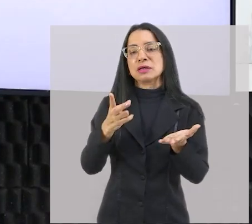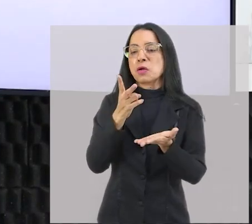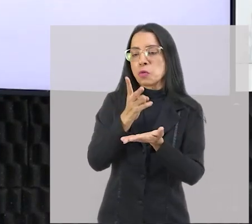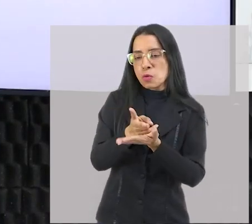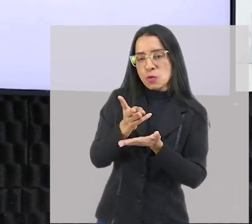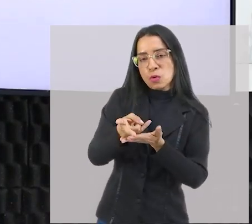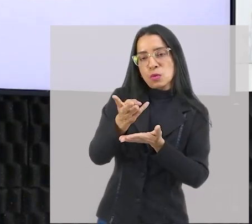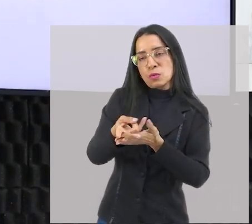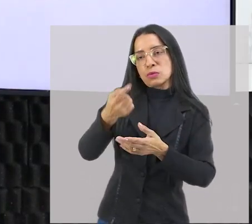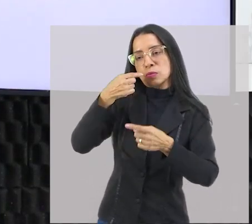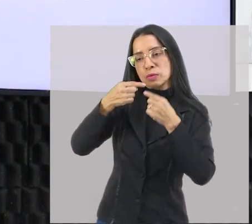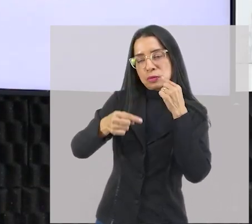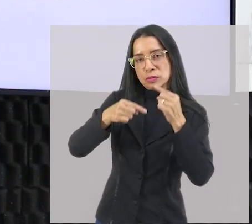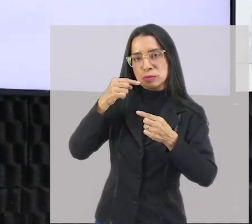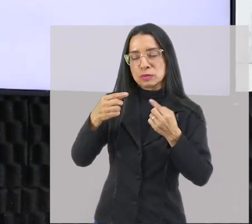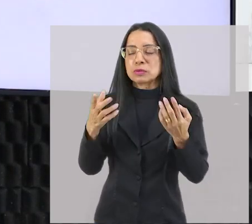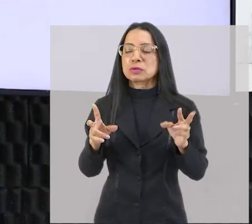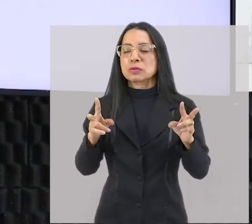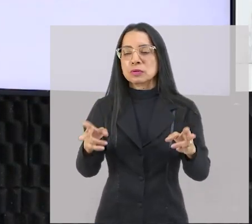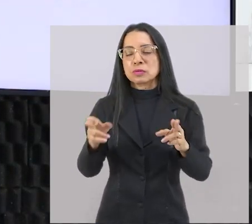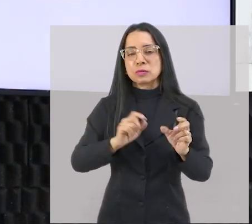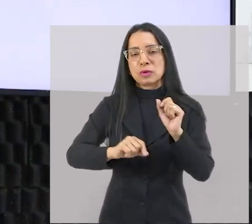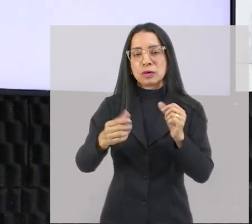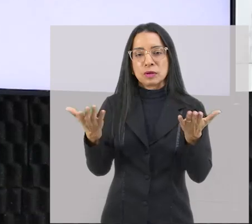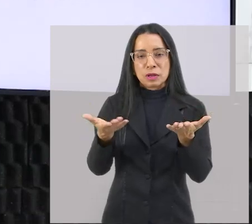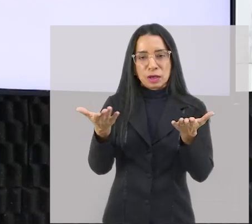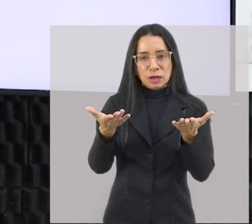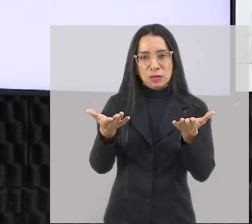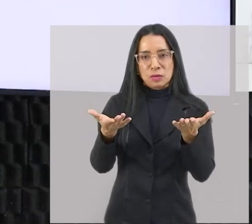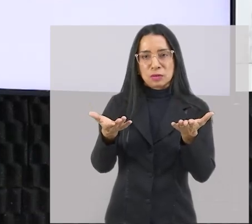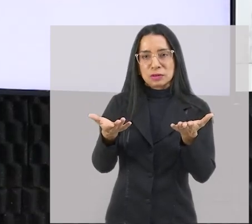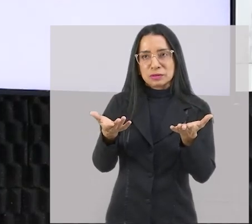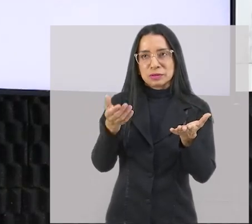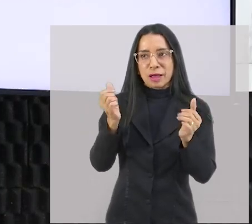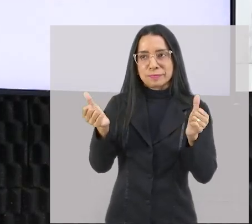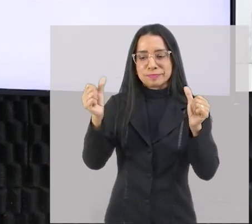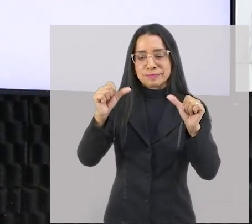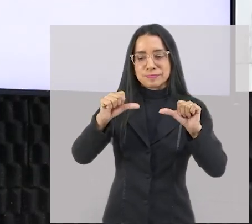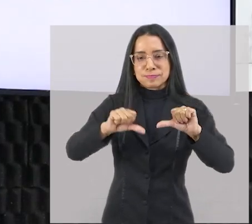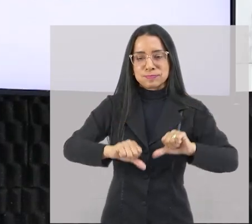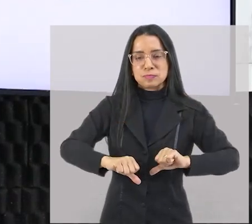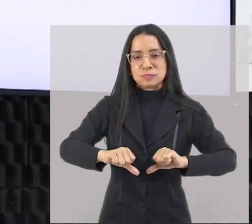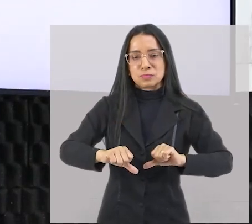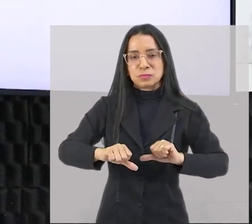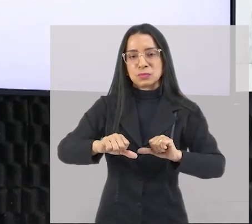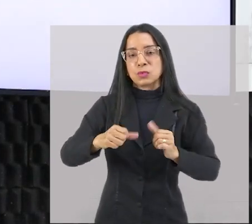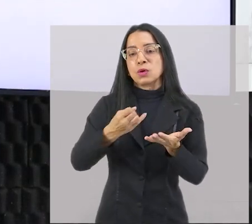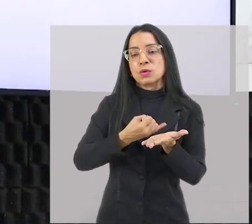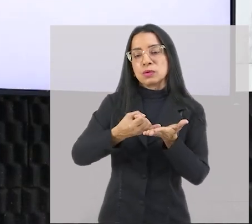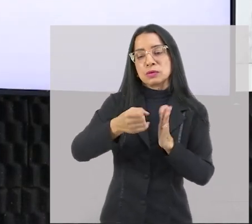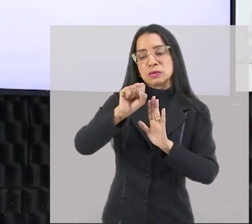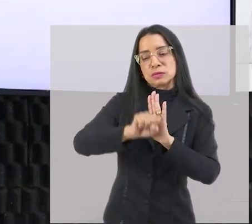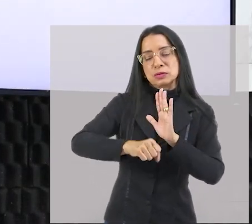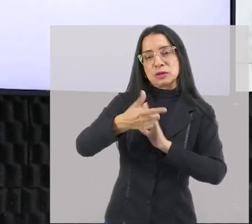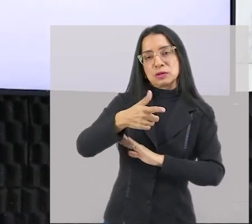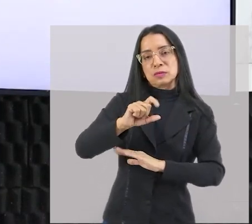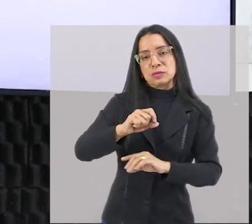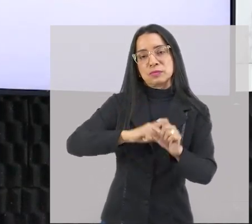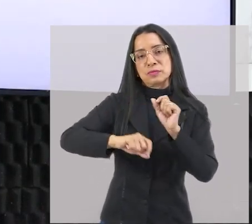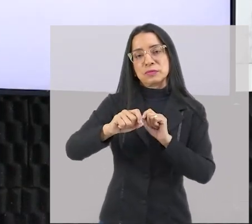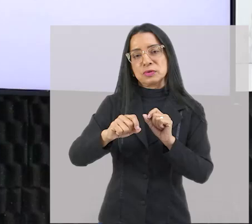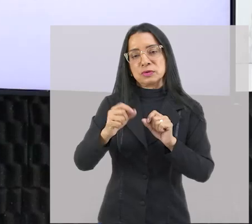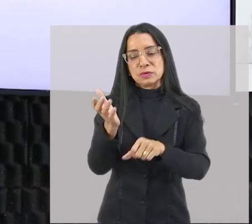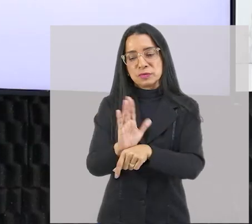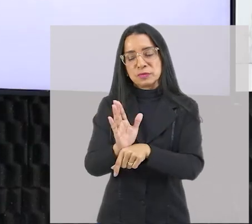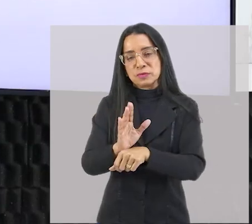anos e o pessoal continua discutindo a mesma coisa e agora a coisa está piorando, né? No início do século XX, nos anos 80,